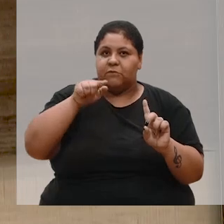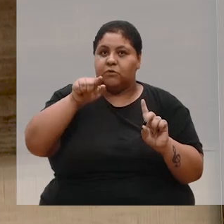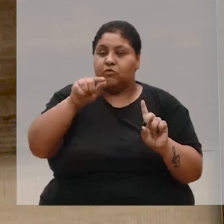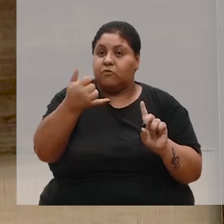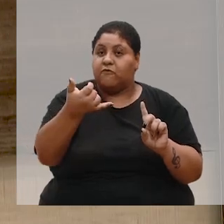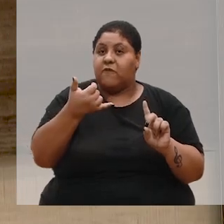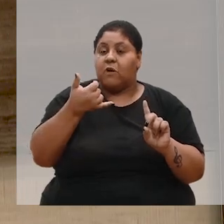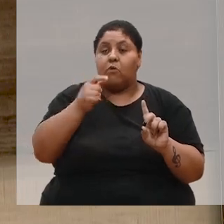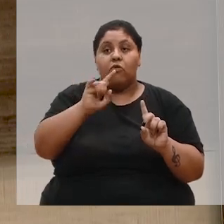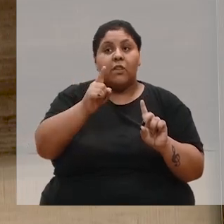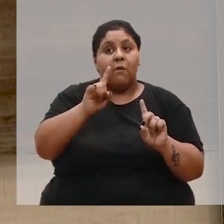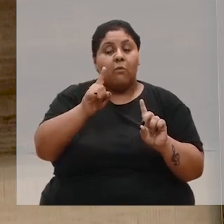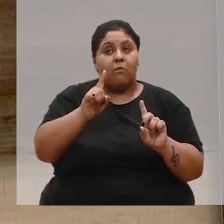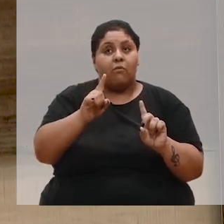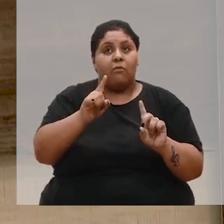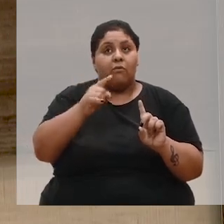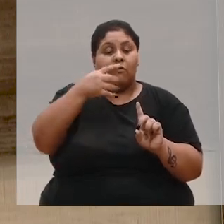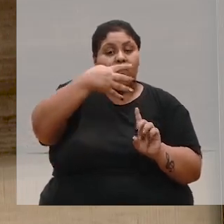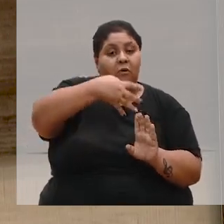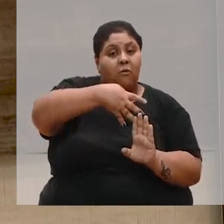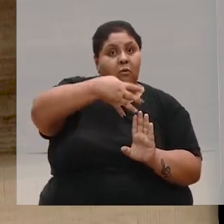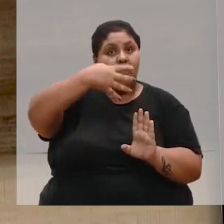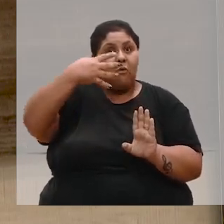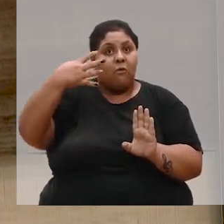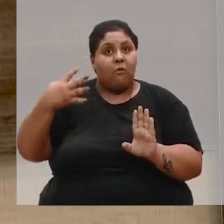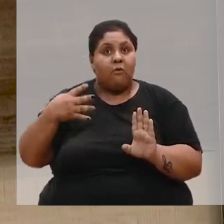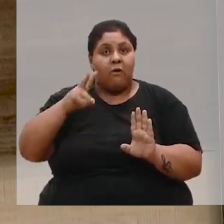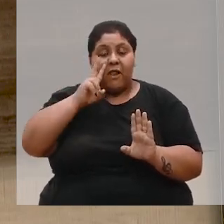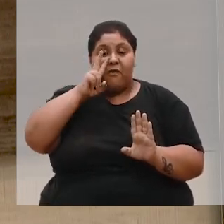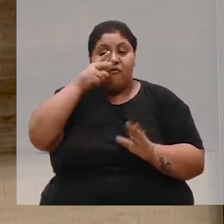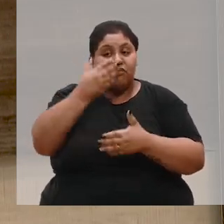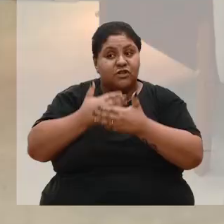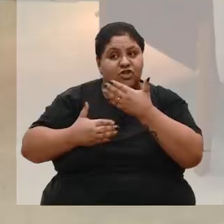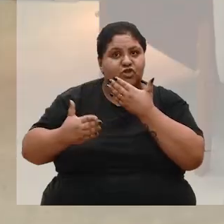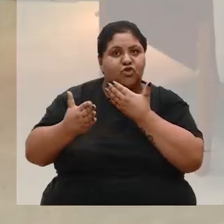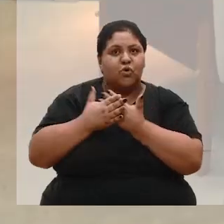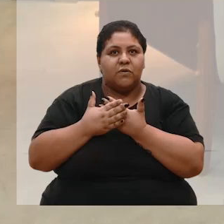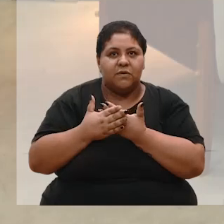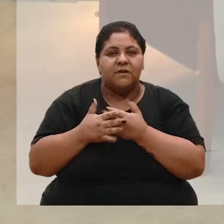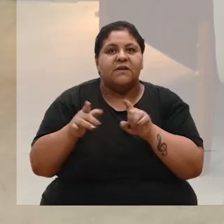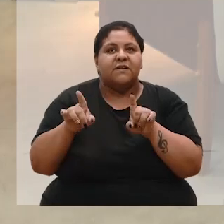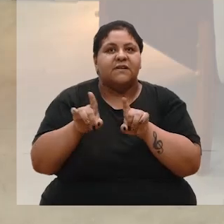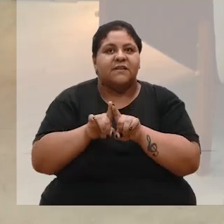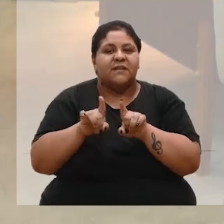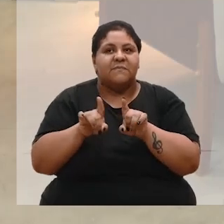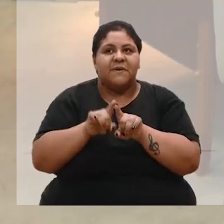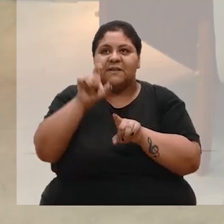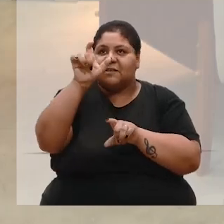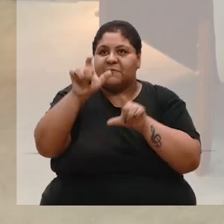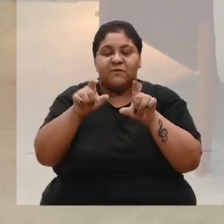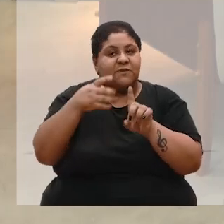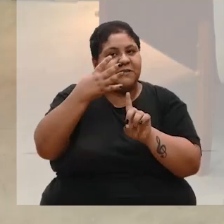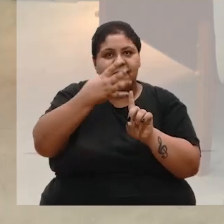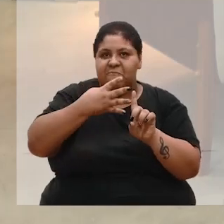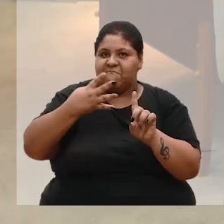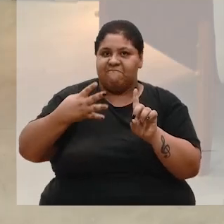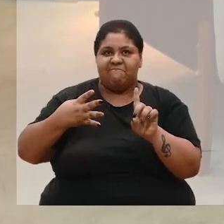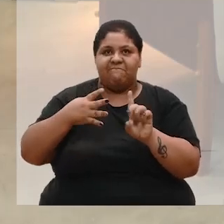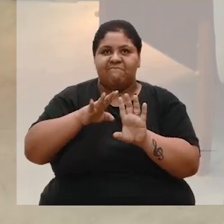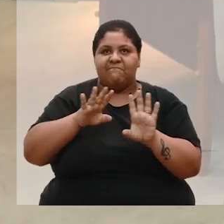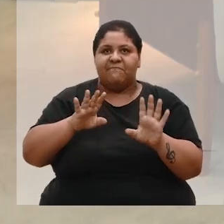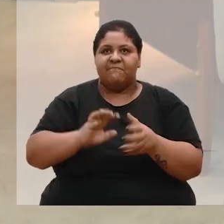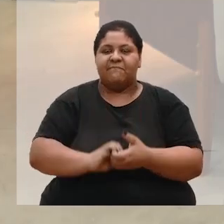não, o arco-íris, ele é a potência de todo mundo, inclusive daqueles que não são LGBT.